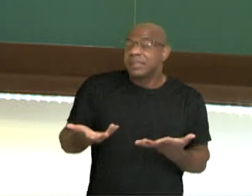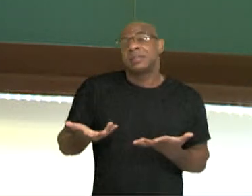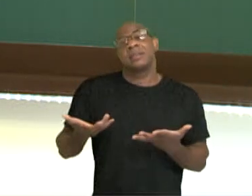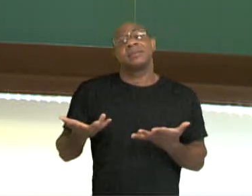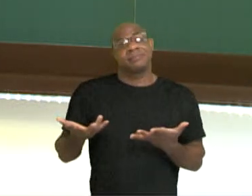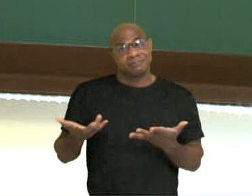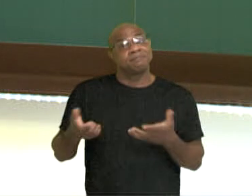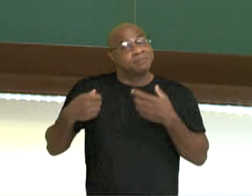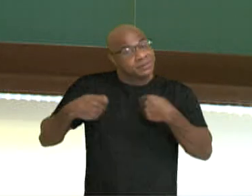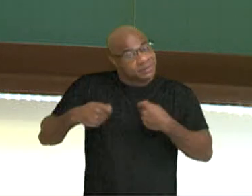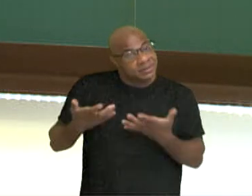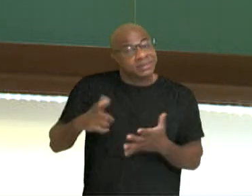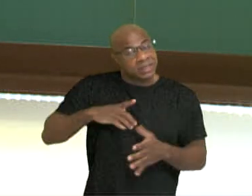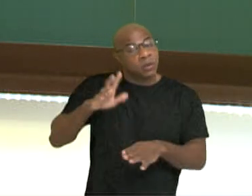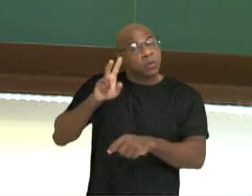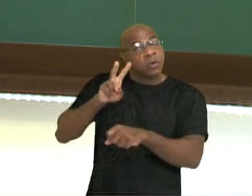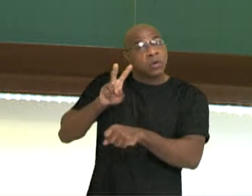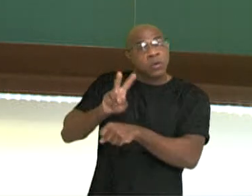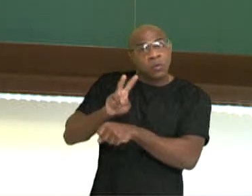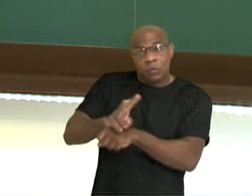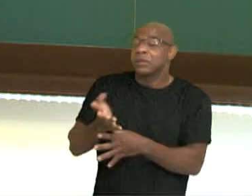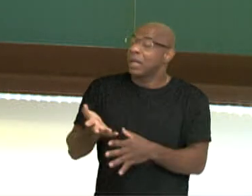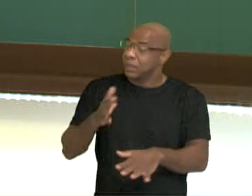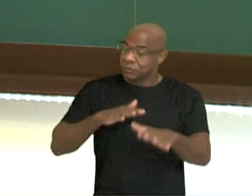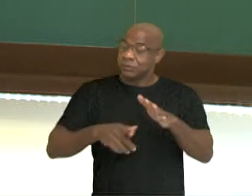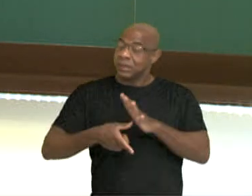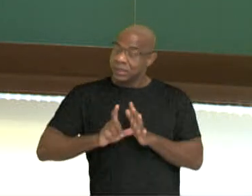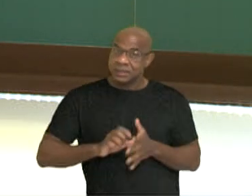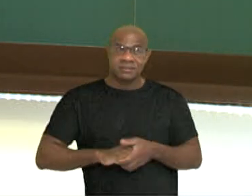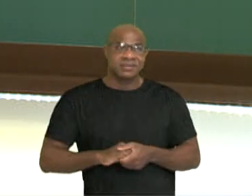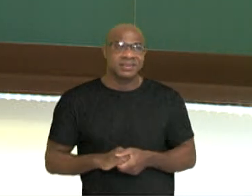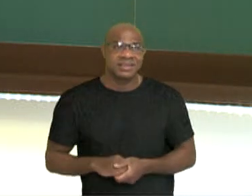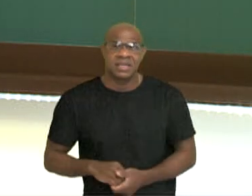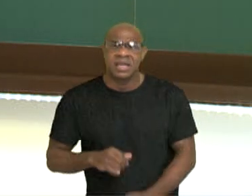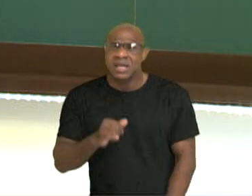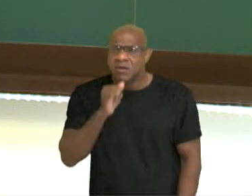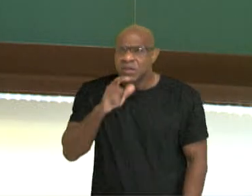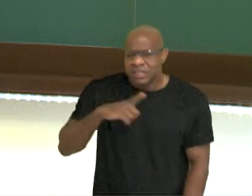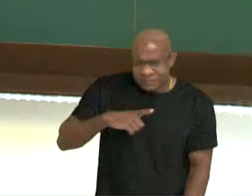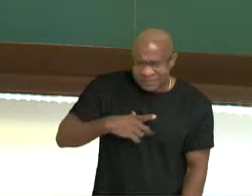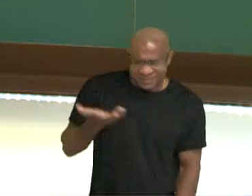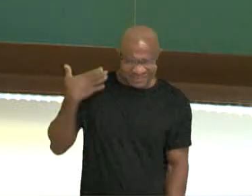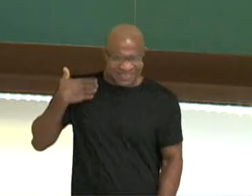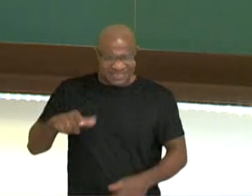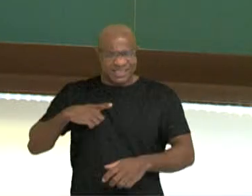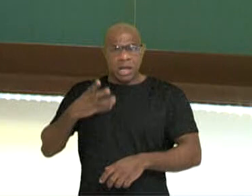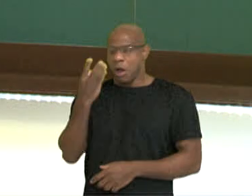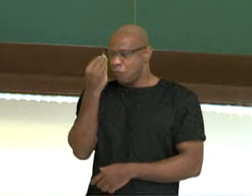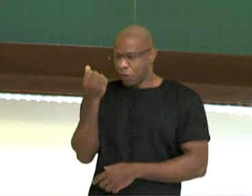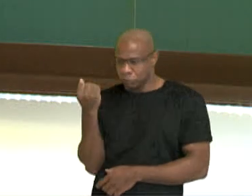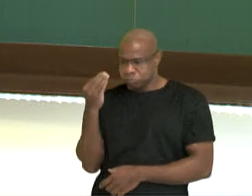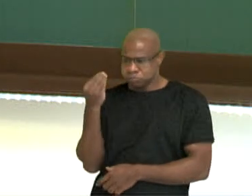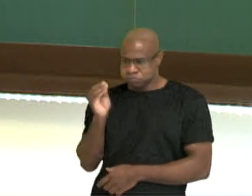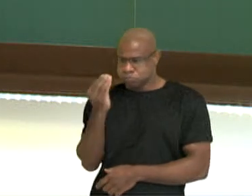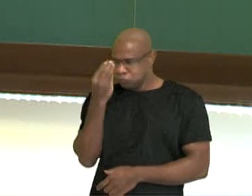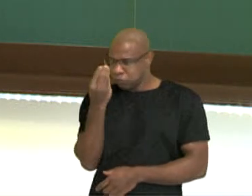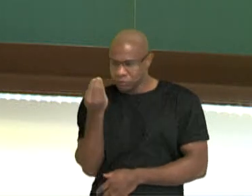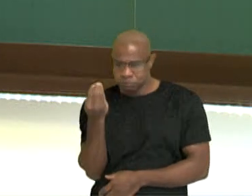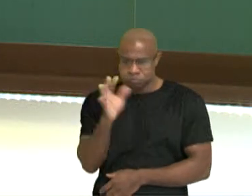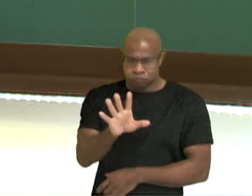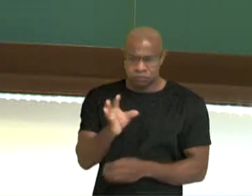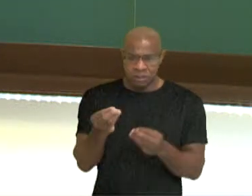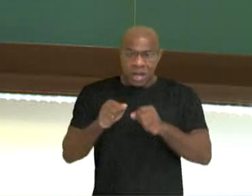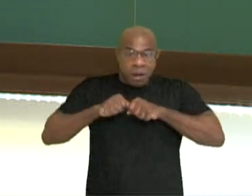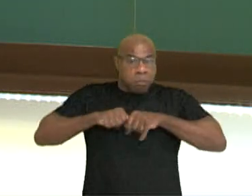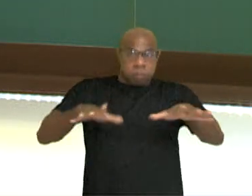redes sociais, né? Quem já não teve algo viralizado? Quem já não ficou magoado por alguma